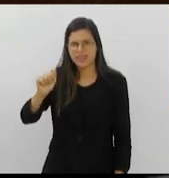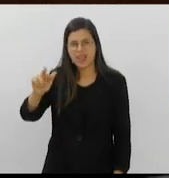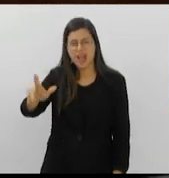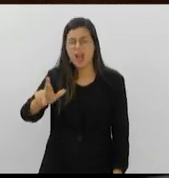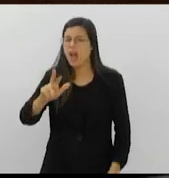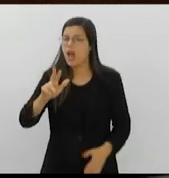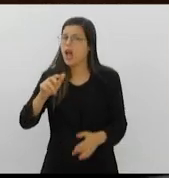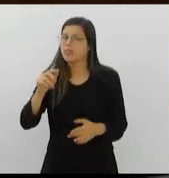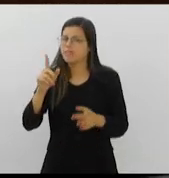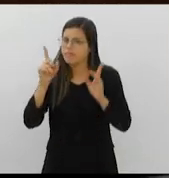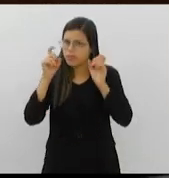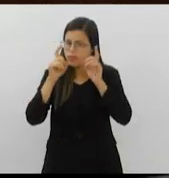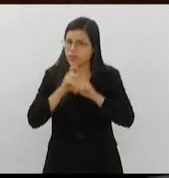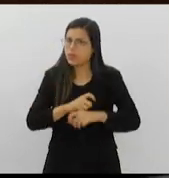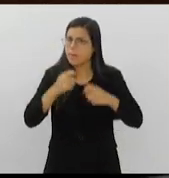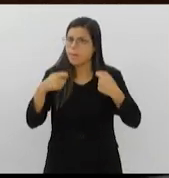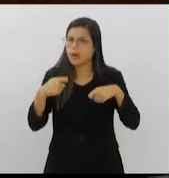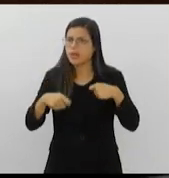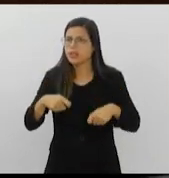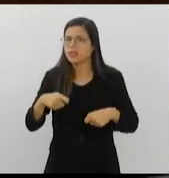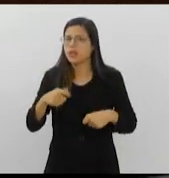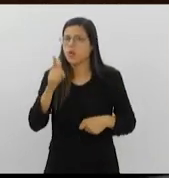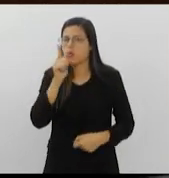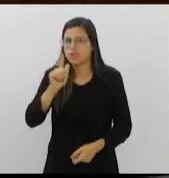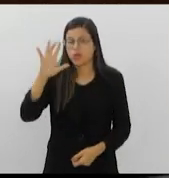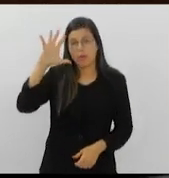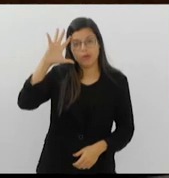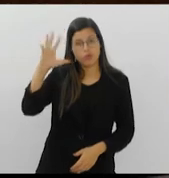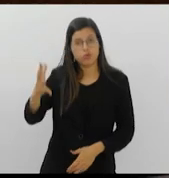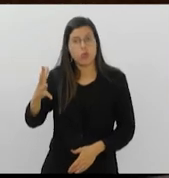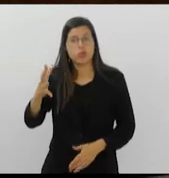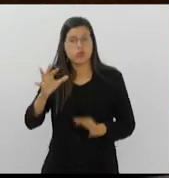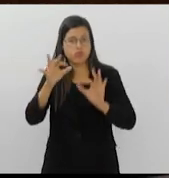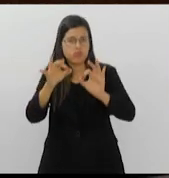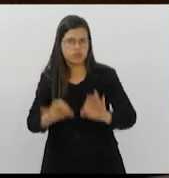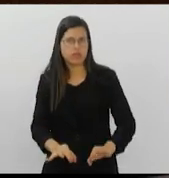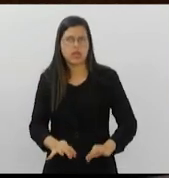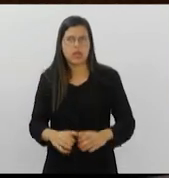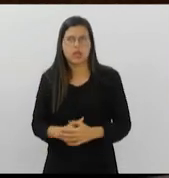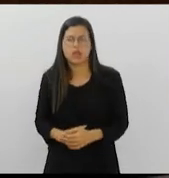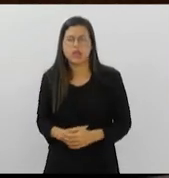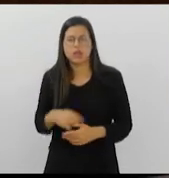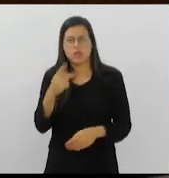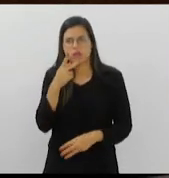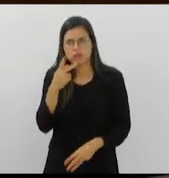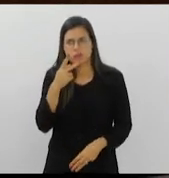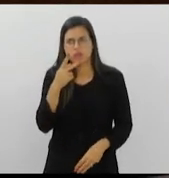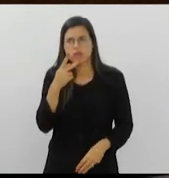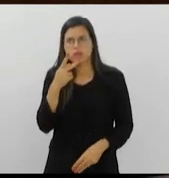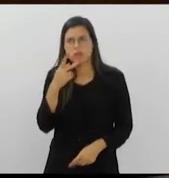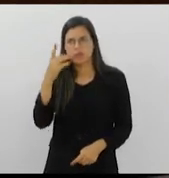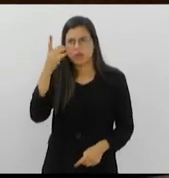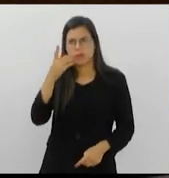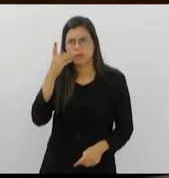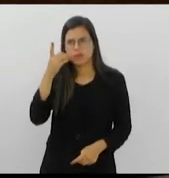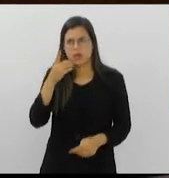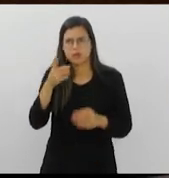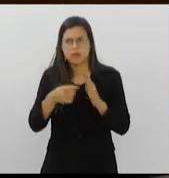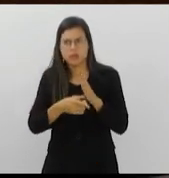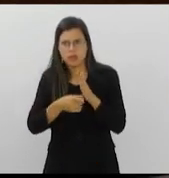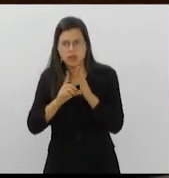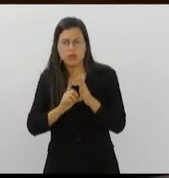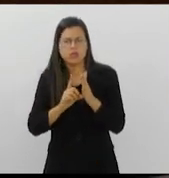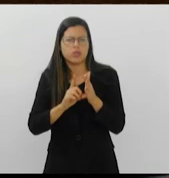uma saída firme, duradoura e permanente. Então, deixo aqui, das palavras dos deputados que me antecederam, de Vossa Excelência também,